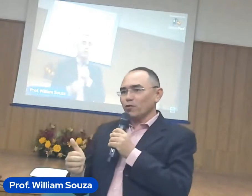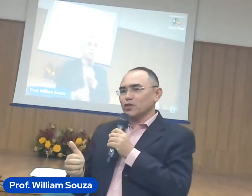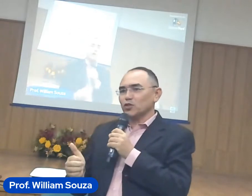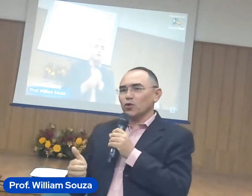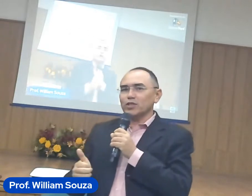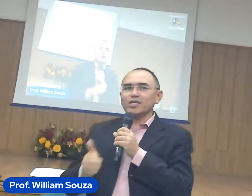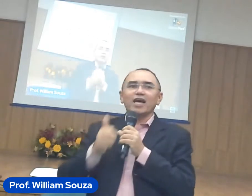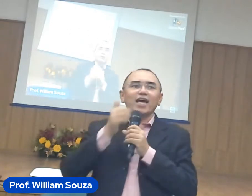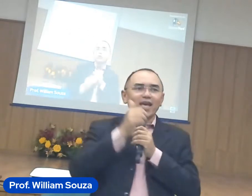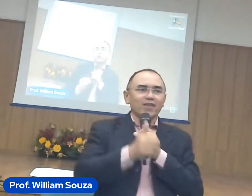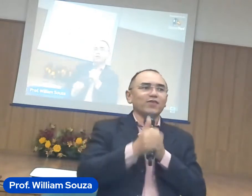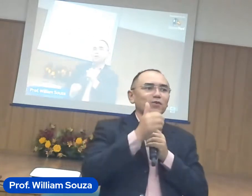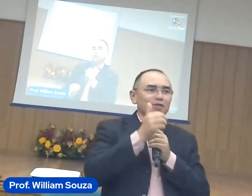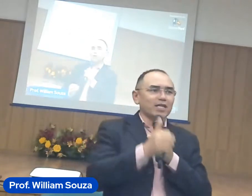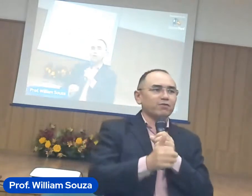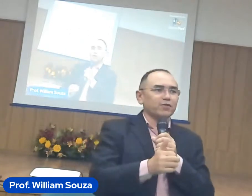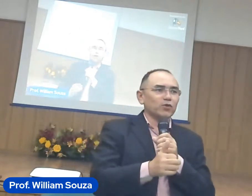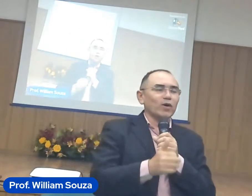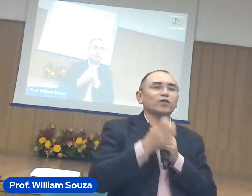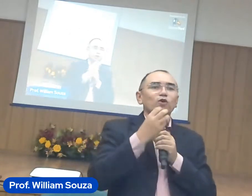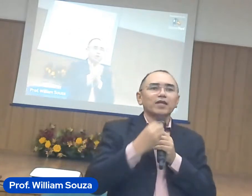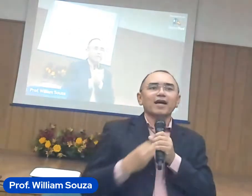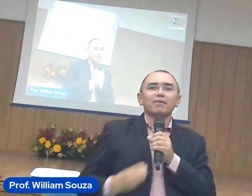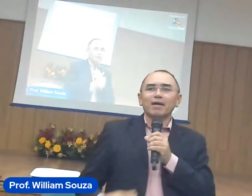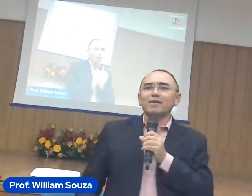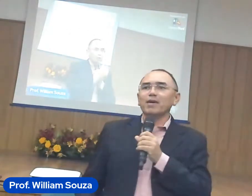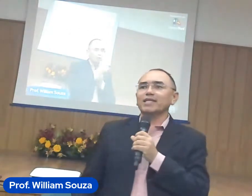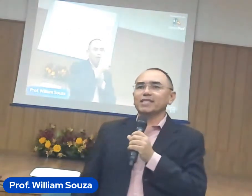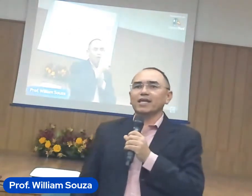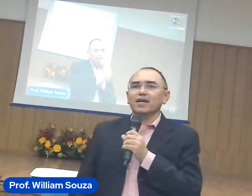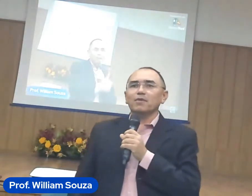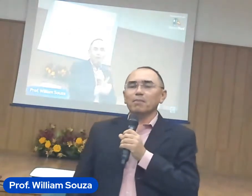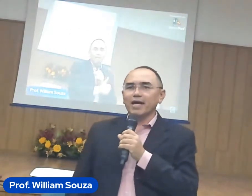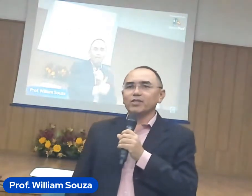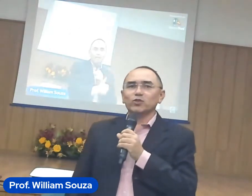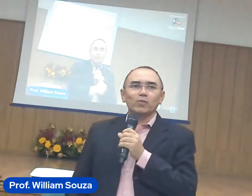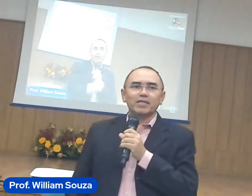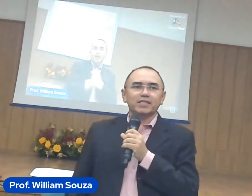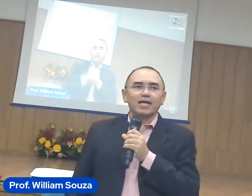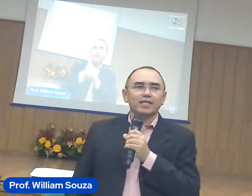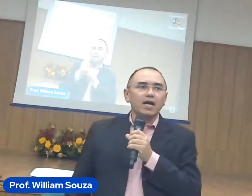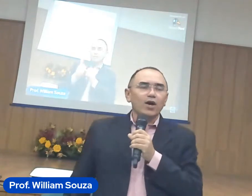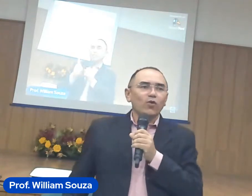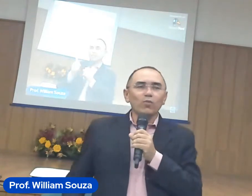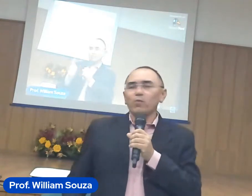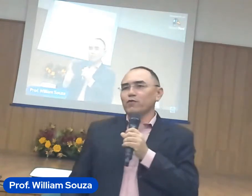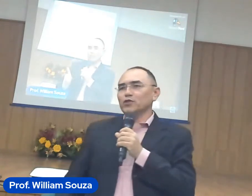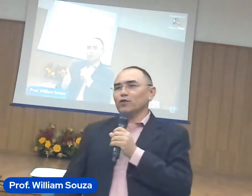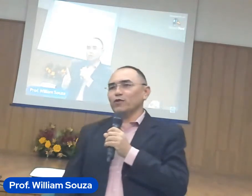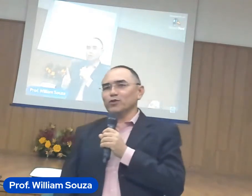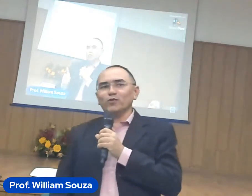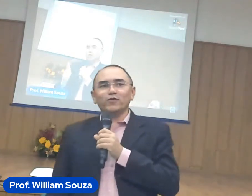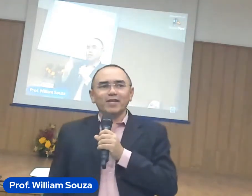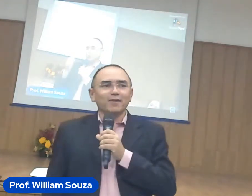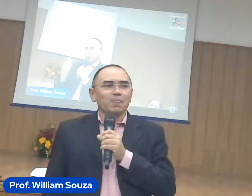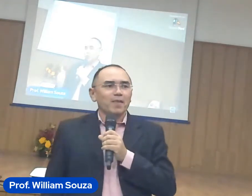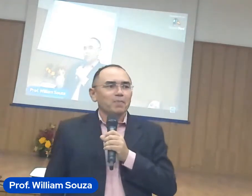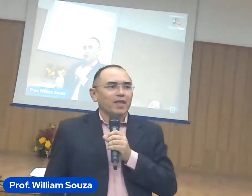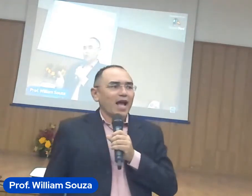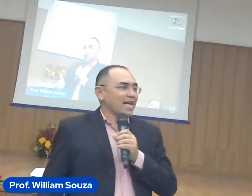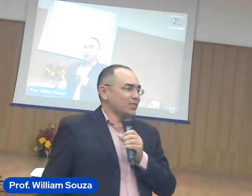como professores, esse é o desafio, tornar a matemática mais humanizada. Como professor de